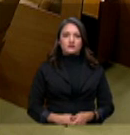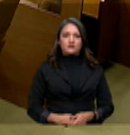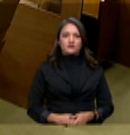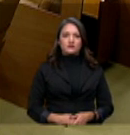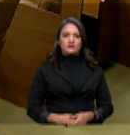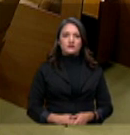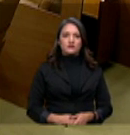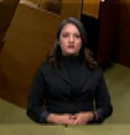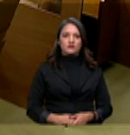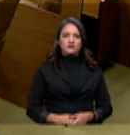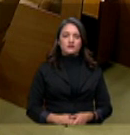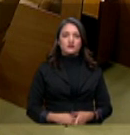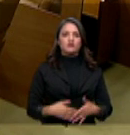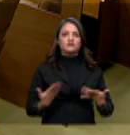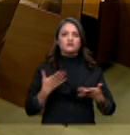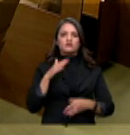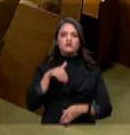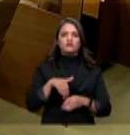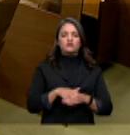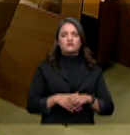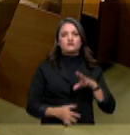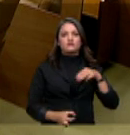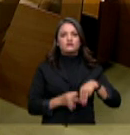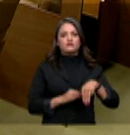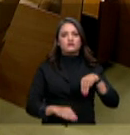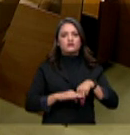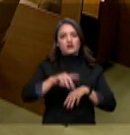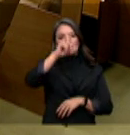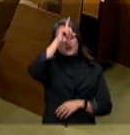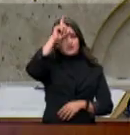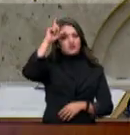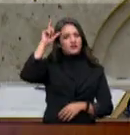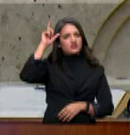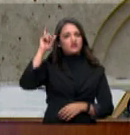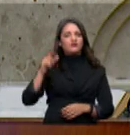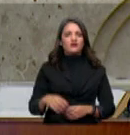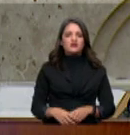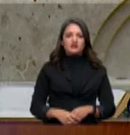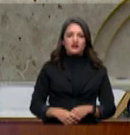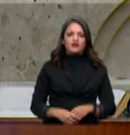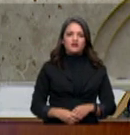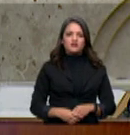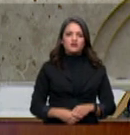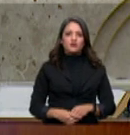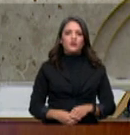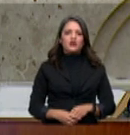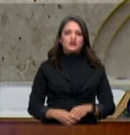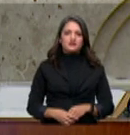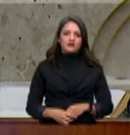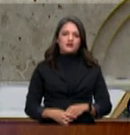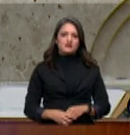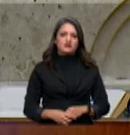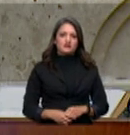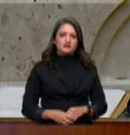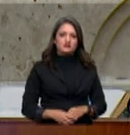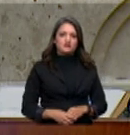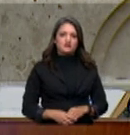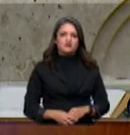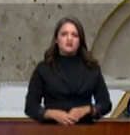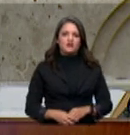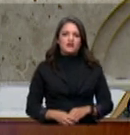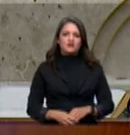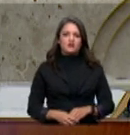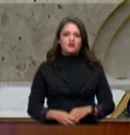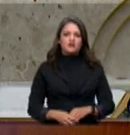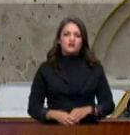Como vota a Vossa Excelência, ministro Ricardo Lewandowski? Senhor presidente, boa tarde. Cumprimentando Vossa